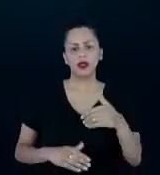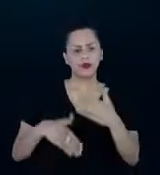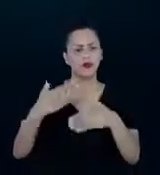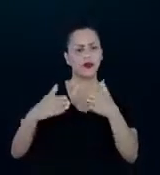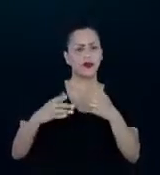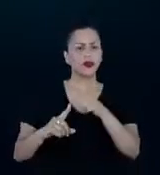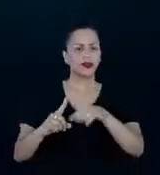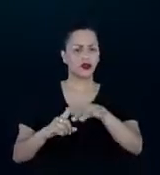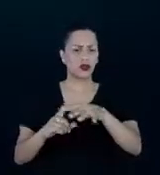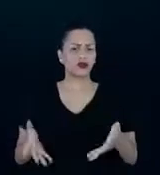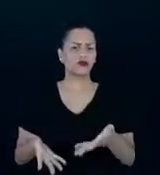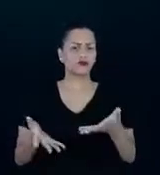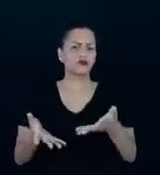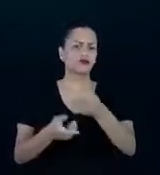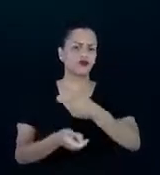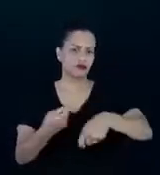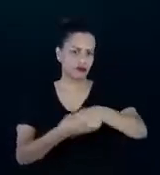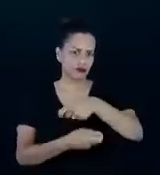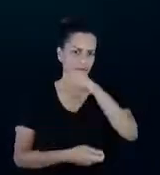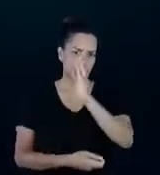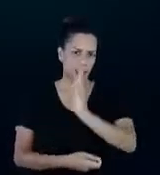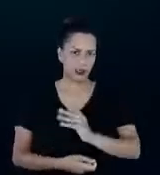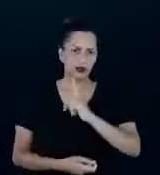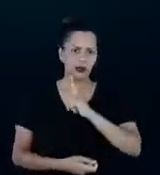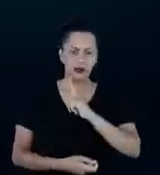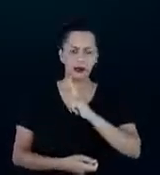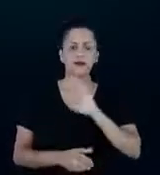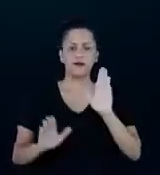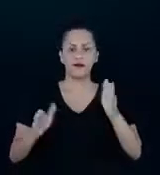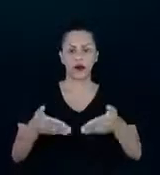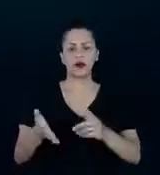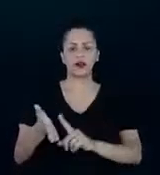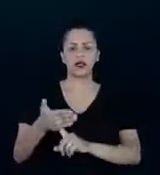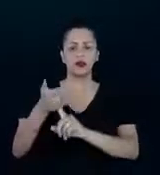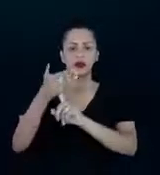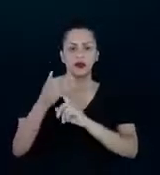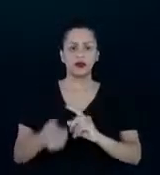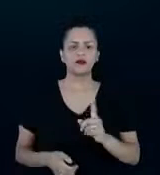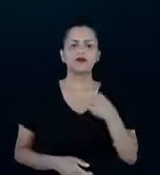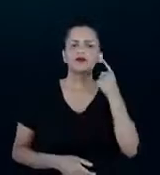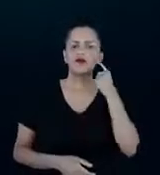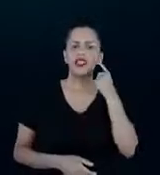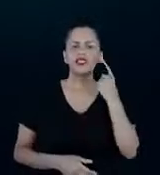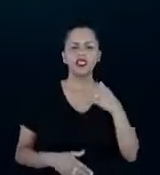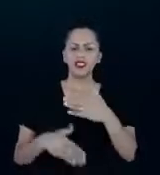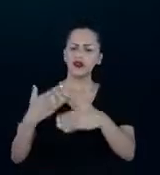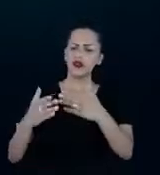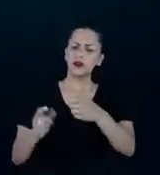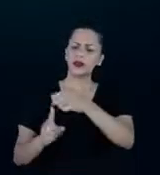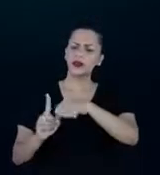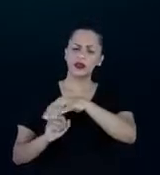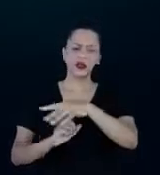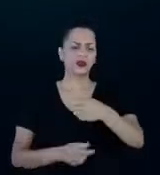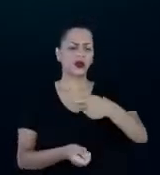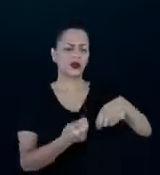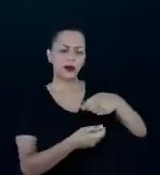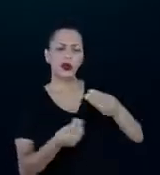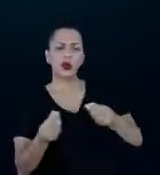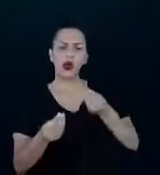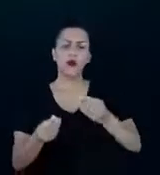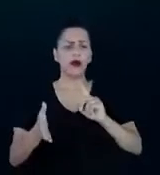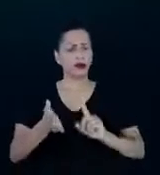brasileiro, lastreado em tecnologia. Porque hoje a gente acha que não é difícil pensar em desenvolvimento socioeconômico sem pensar em desenvolvimento